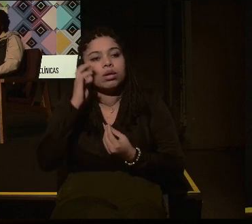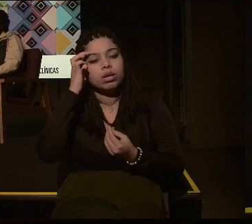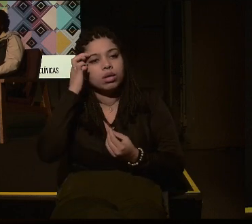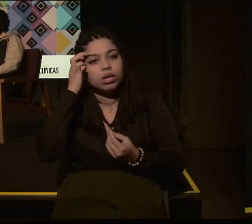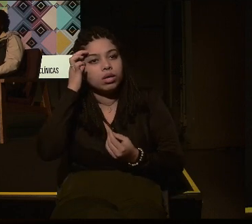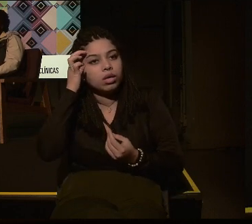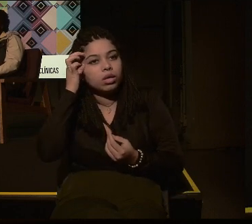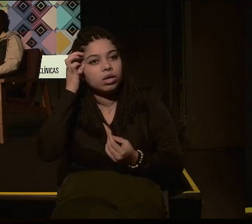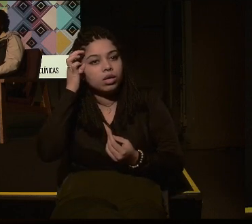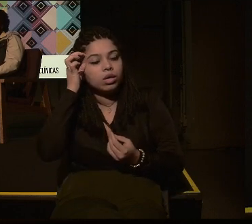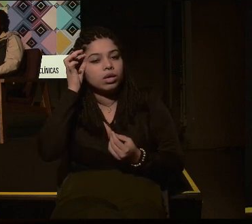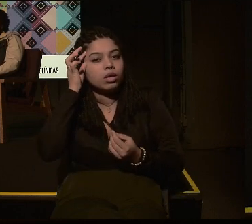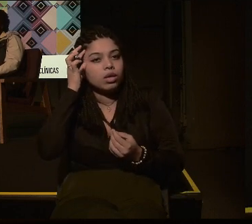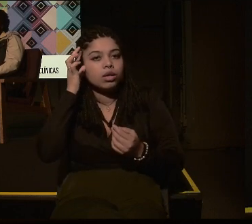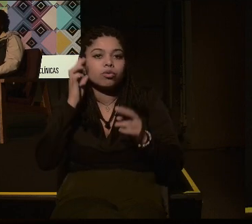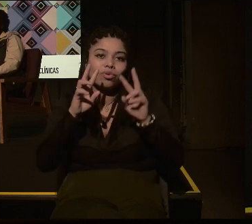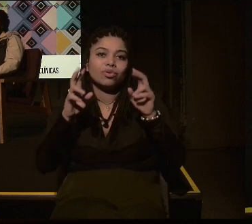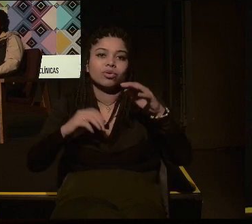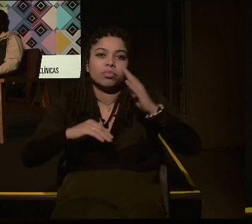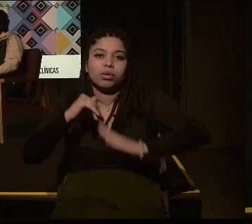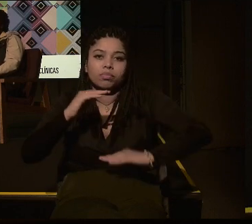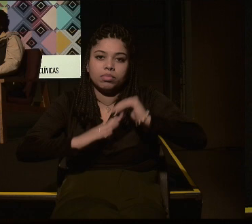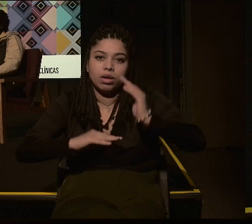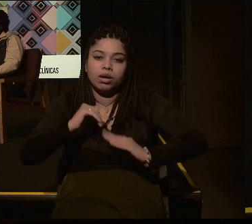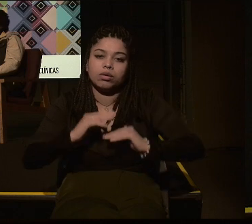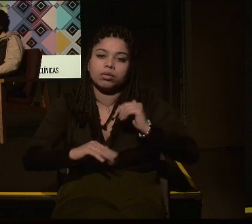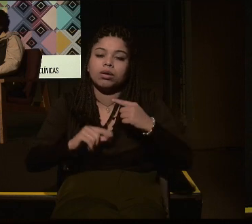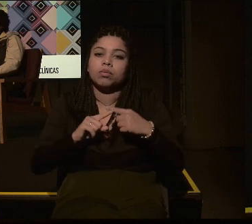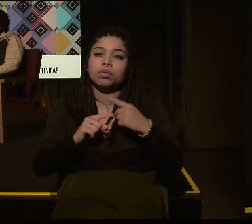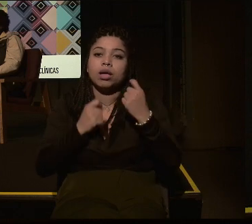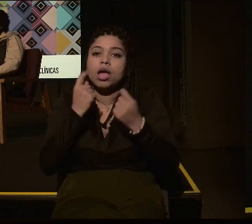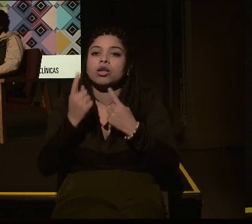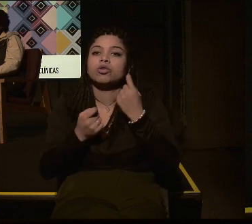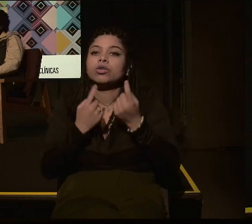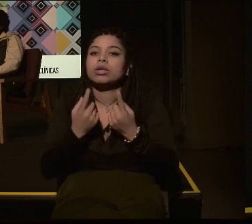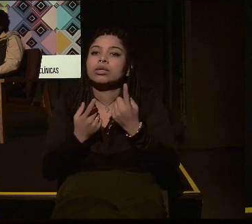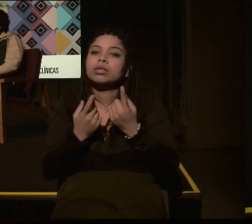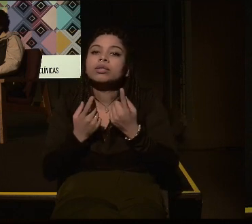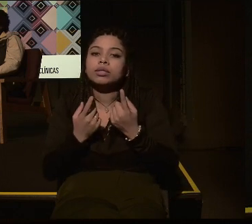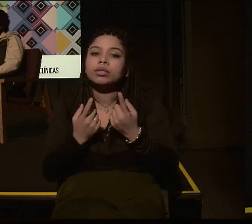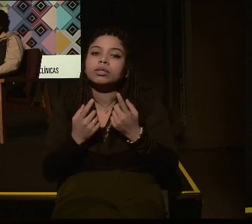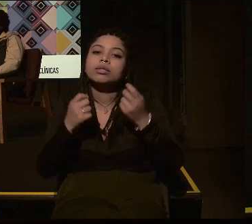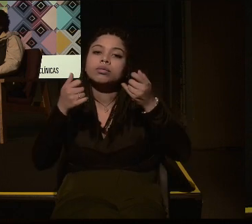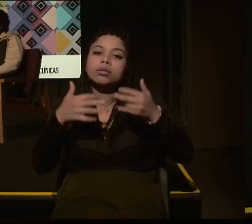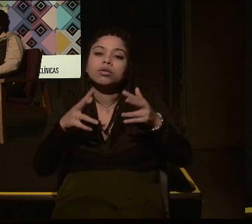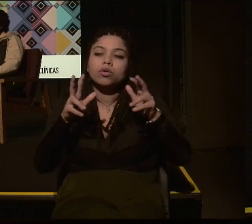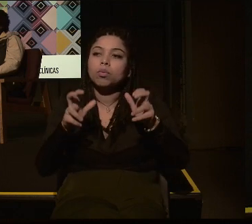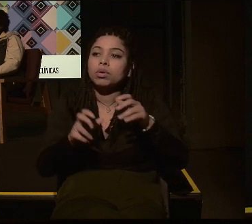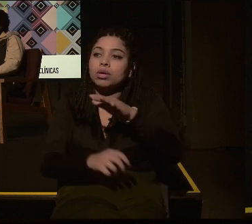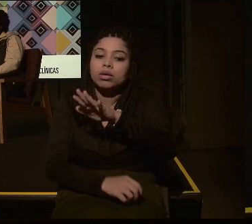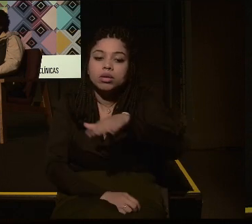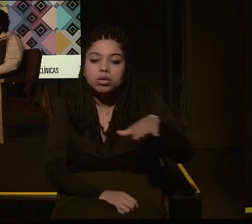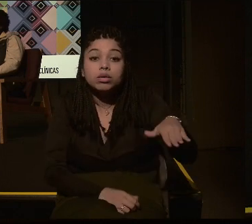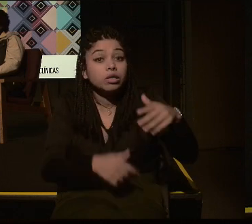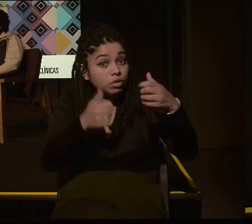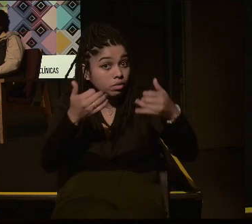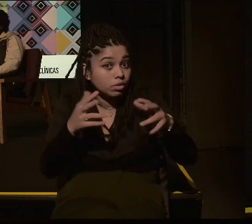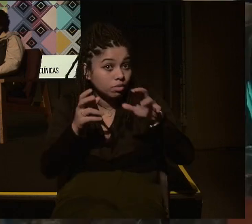prática, né, acho que é melhor falar em prática, por vezes eu sinto que a gente esquece de falar um pouco do lugar da infância, de falar de